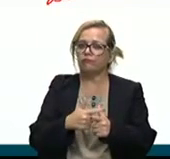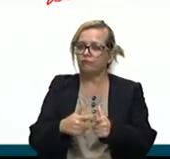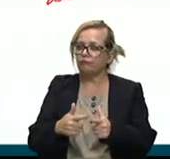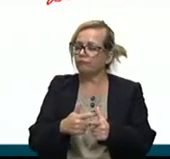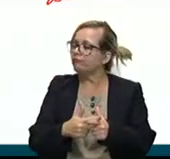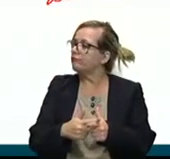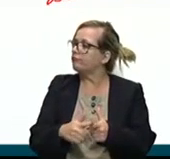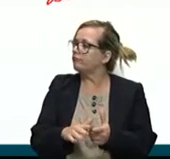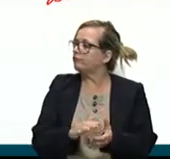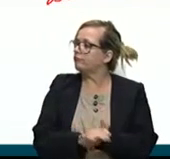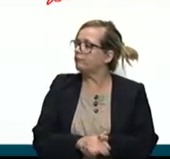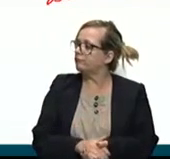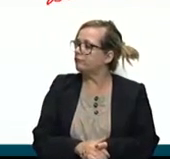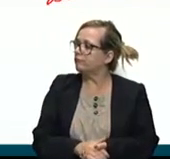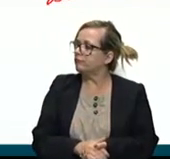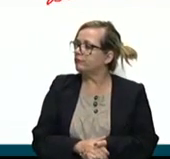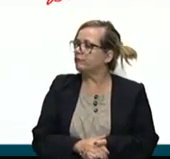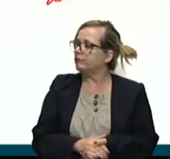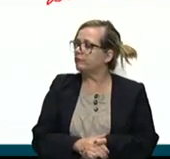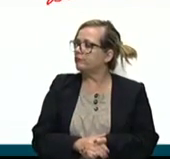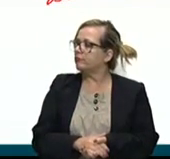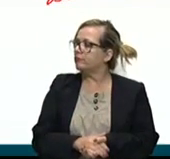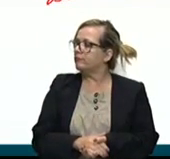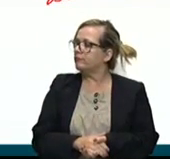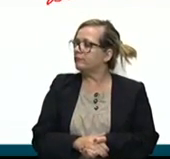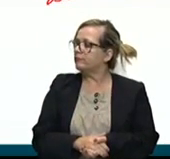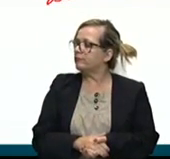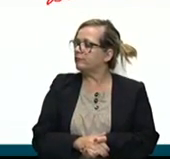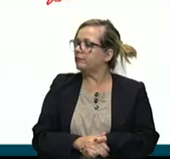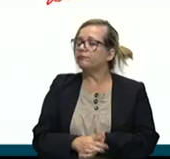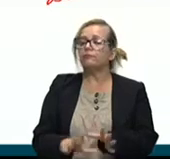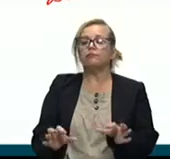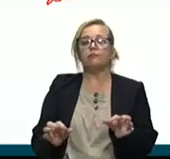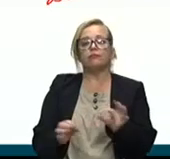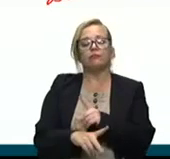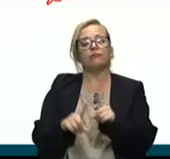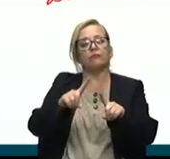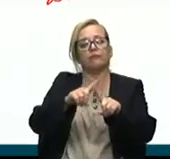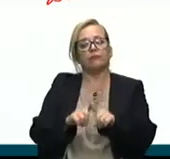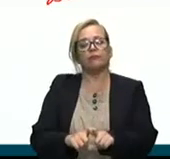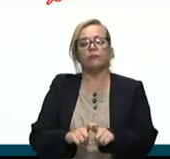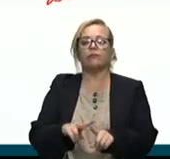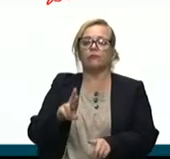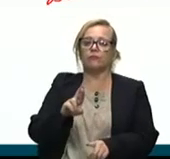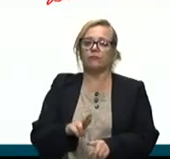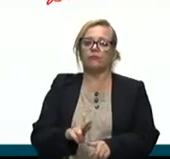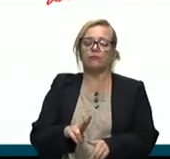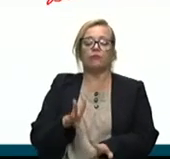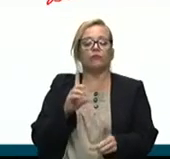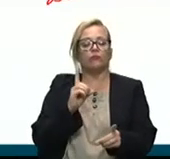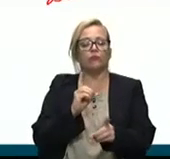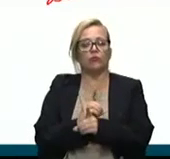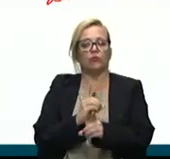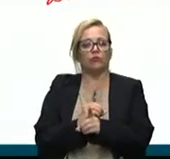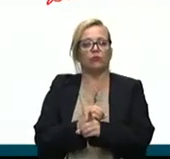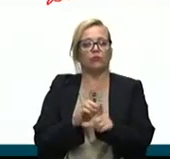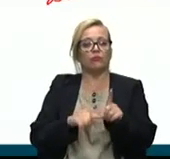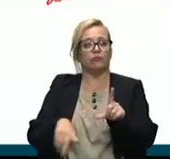de y pelo desvio padrão dos dados de x e o resultado eu multiplico pelo R. Assim eu acho o